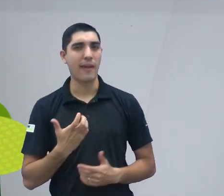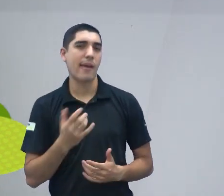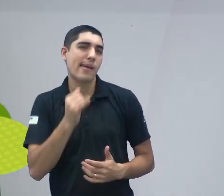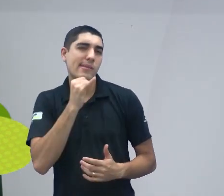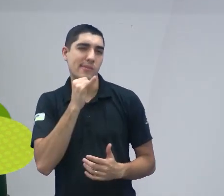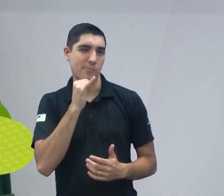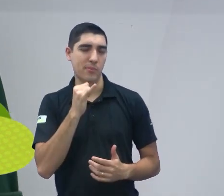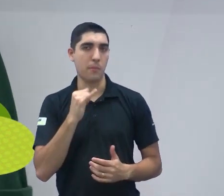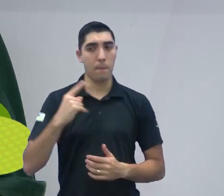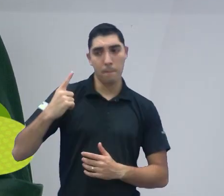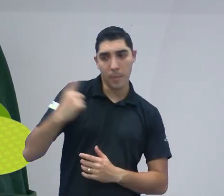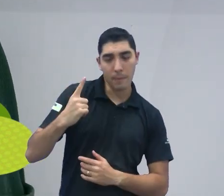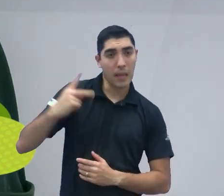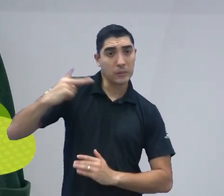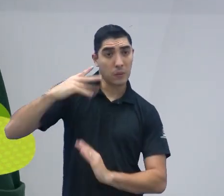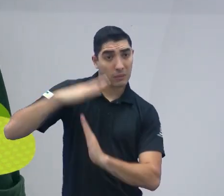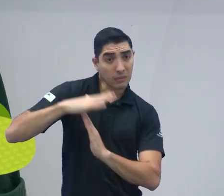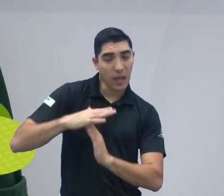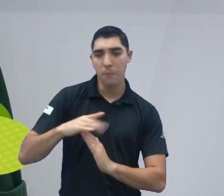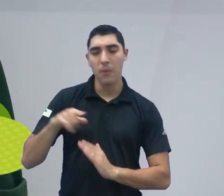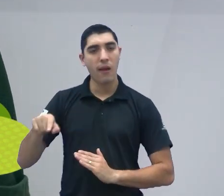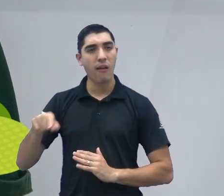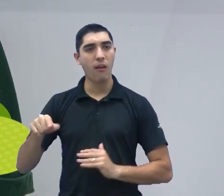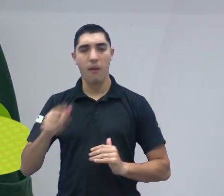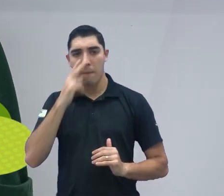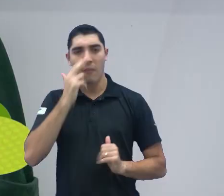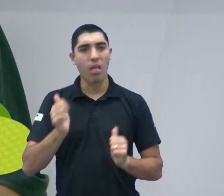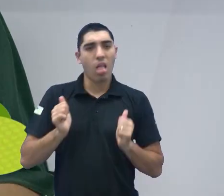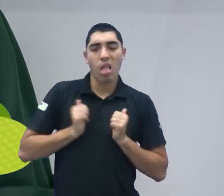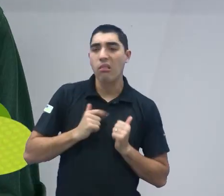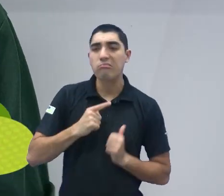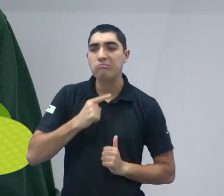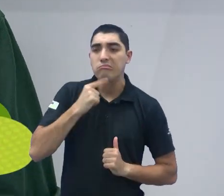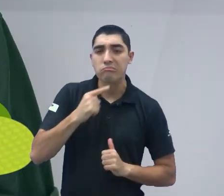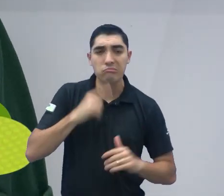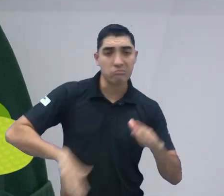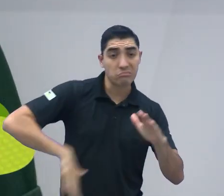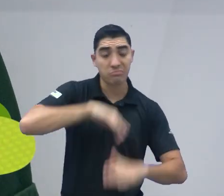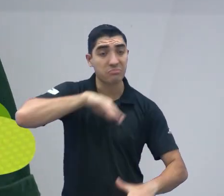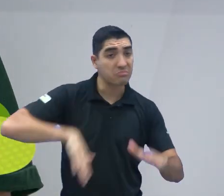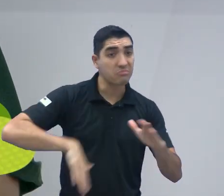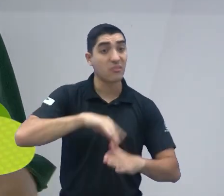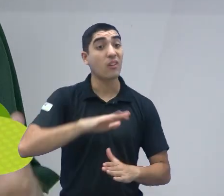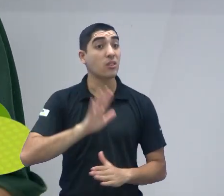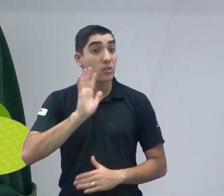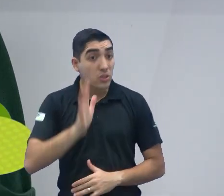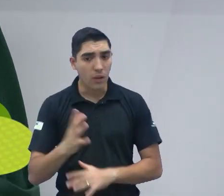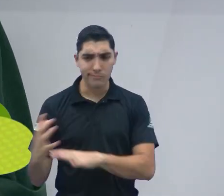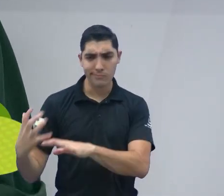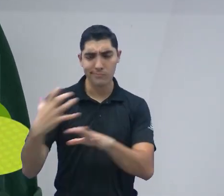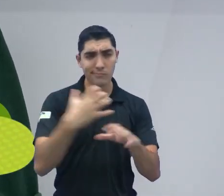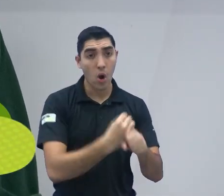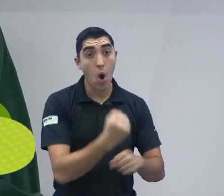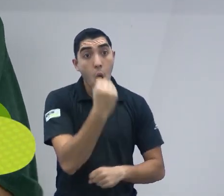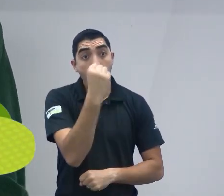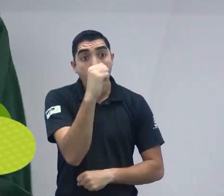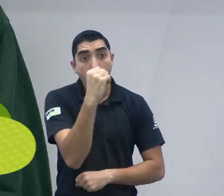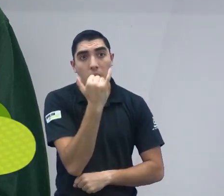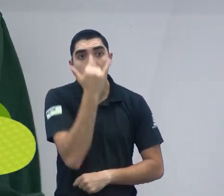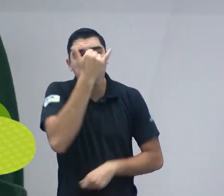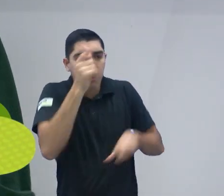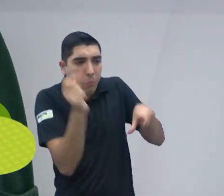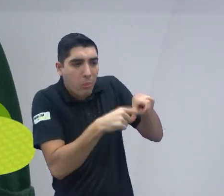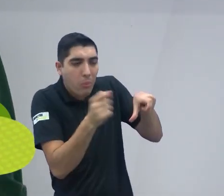todo contra o Juventus, que a gente reforça. Tinha tomado 8 gols em 2 jogos, e aí não importa, a gente sabe, que os times eles